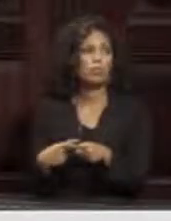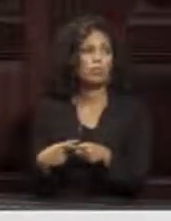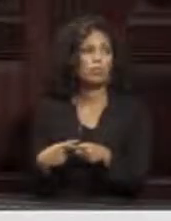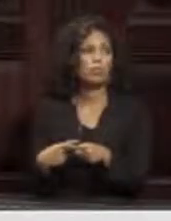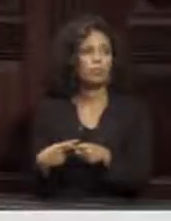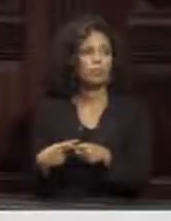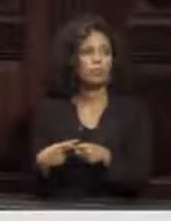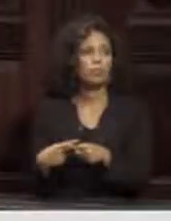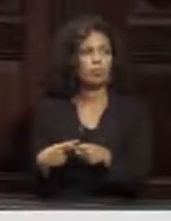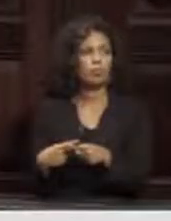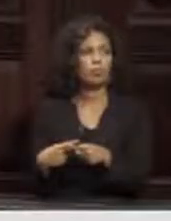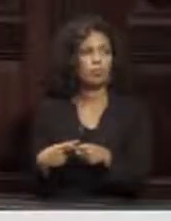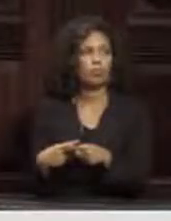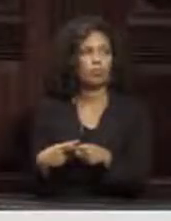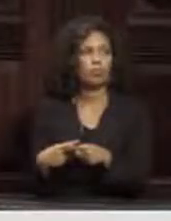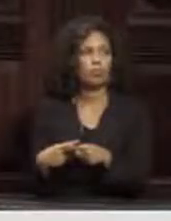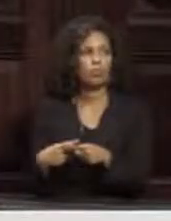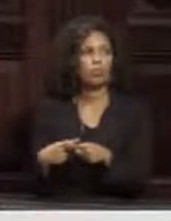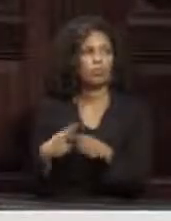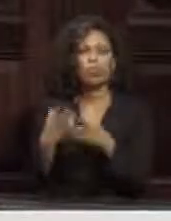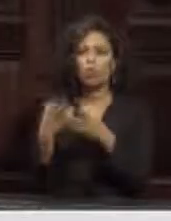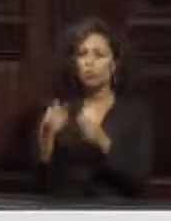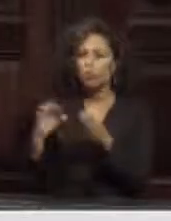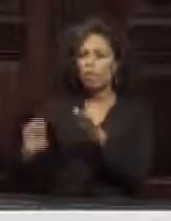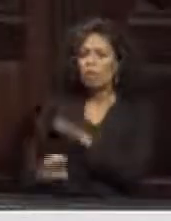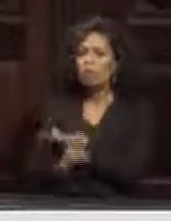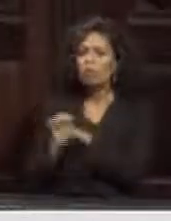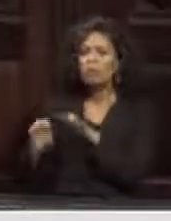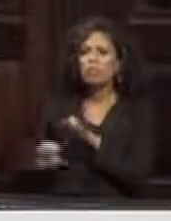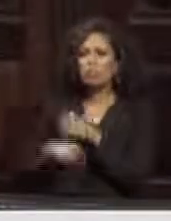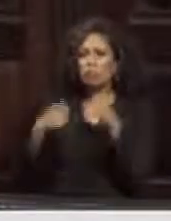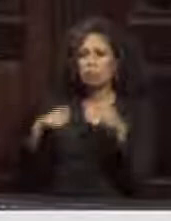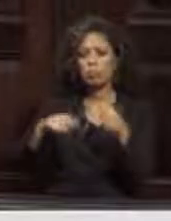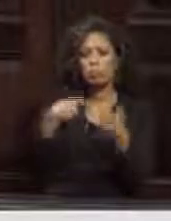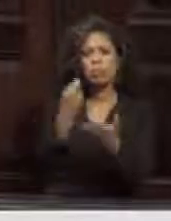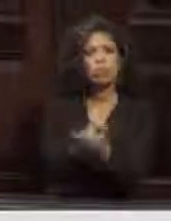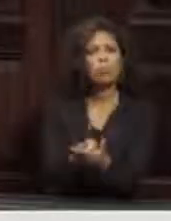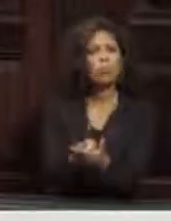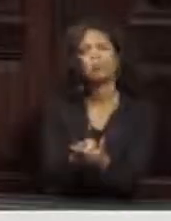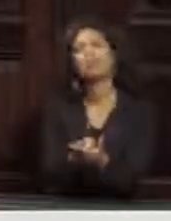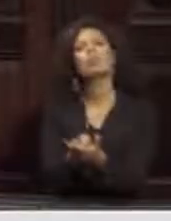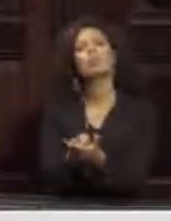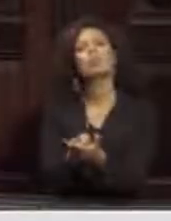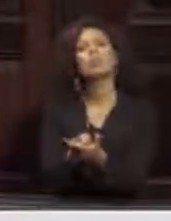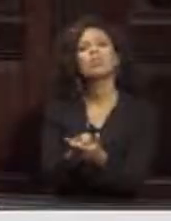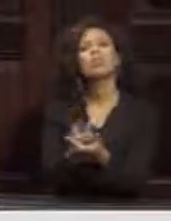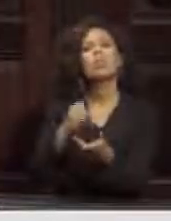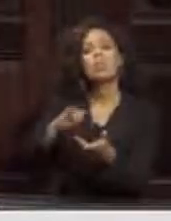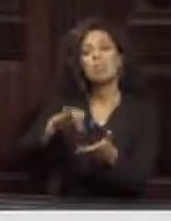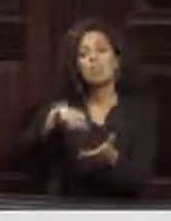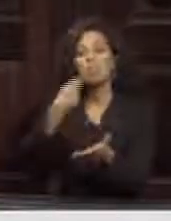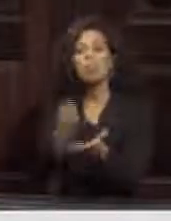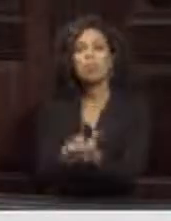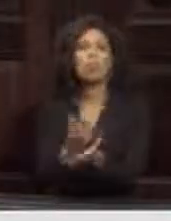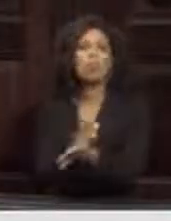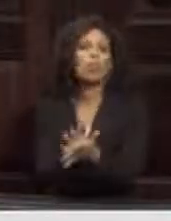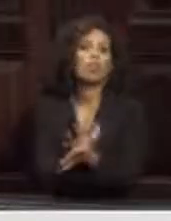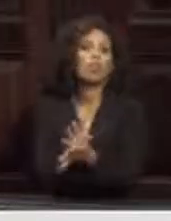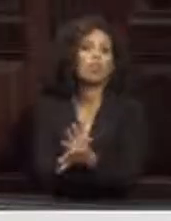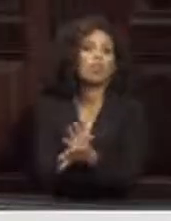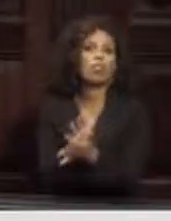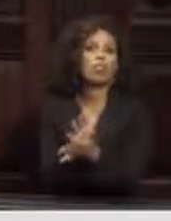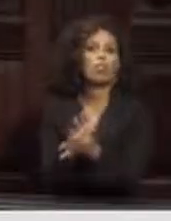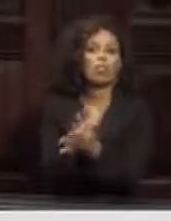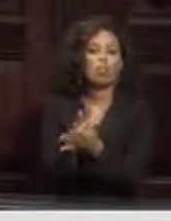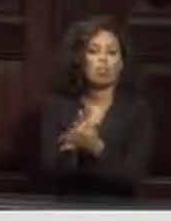aí vários fornecedores sem receber, com isso paralisando o funcionamento de diversas áreas,